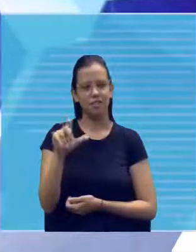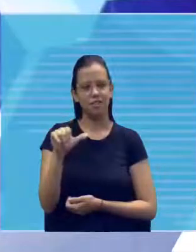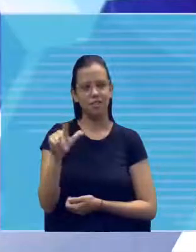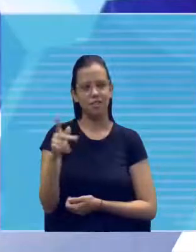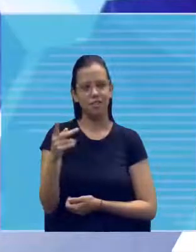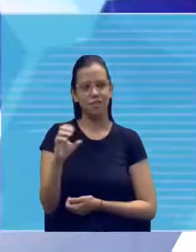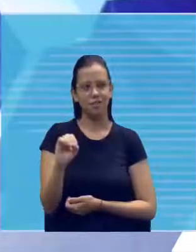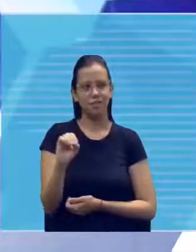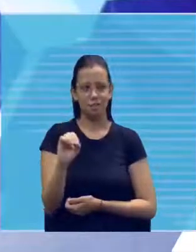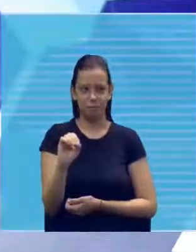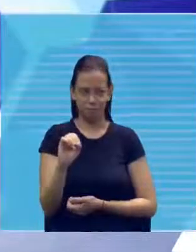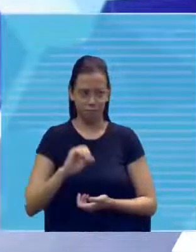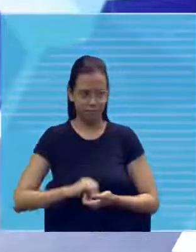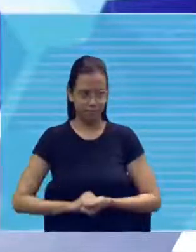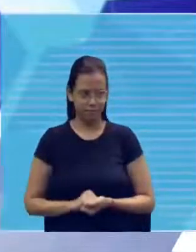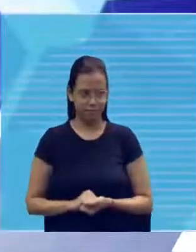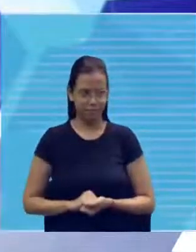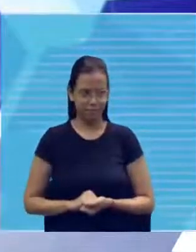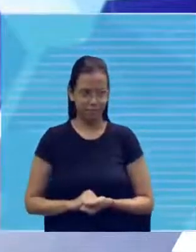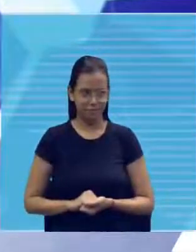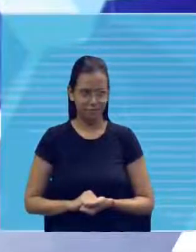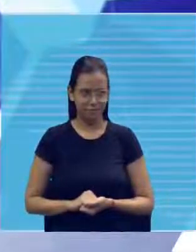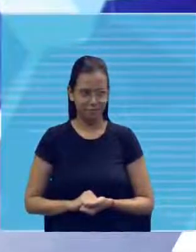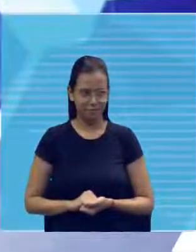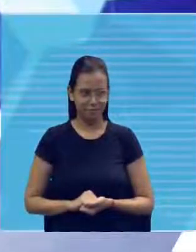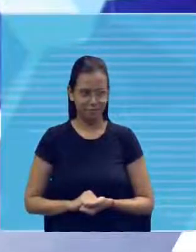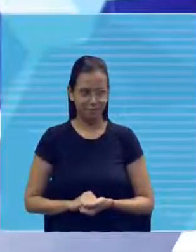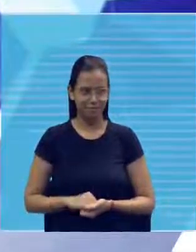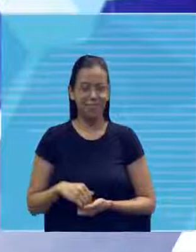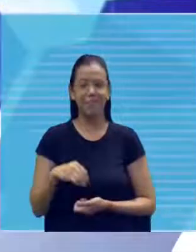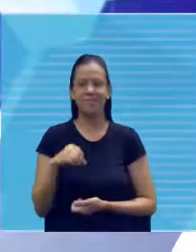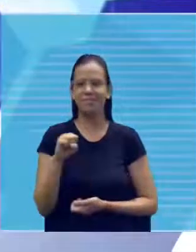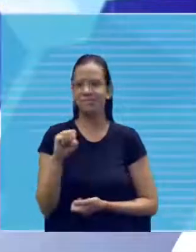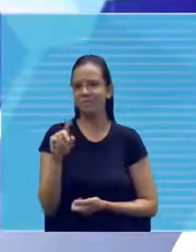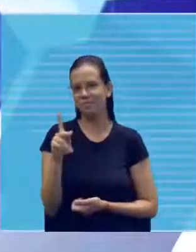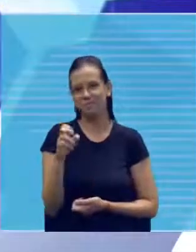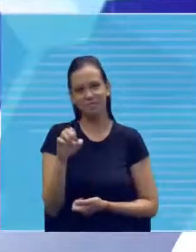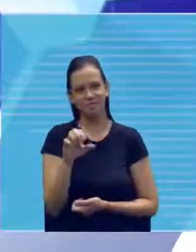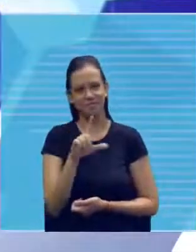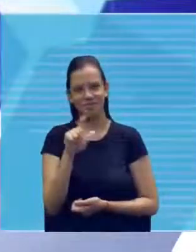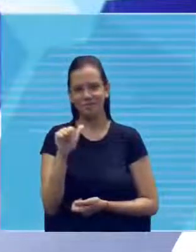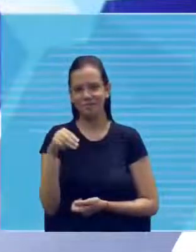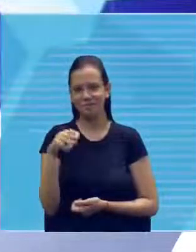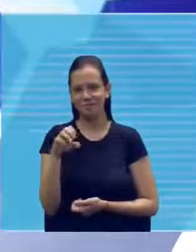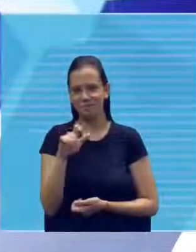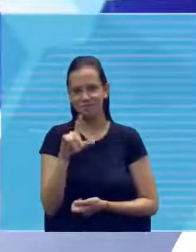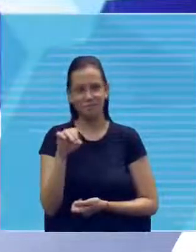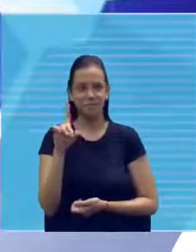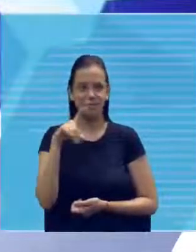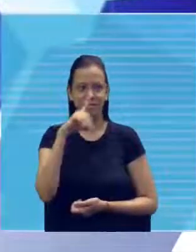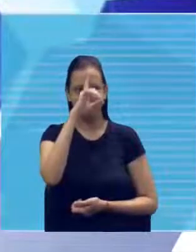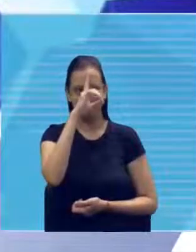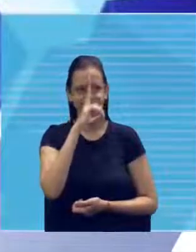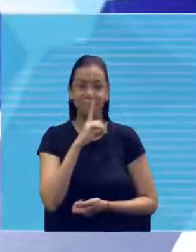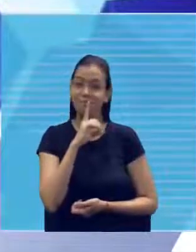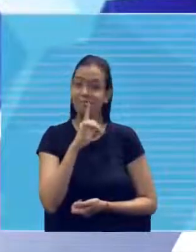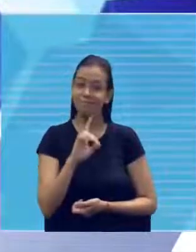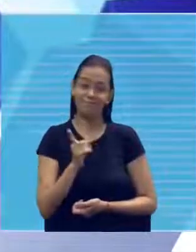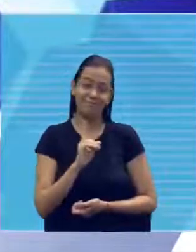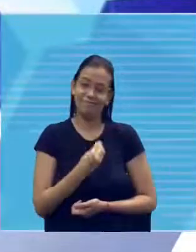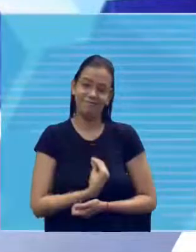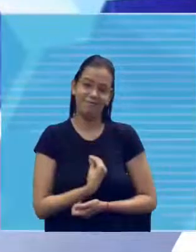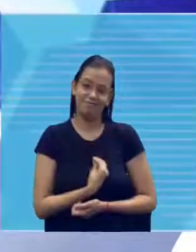É a morena, mulher. A Sheila Mello, que é a loura. É, realmente, tu não viveu esse